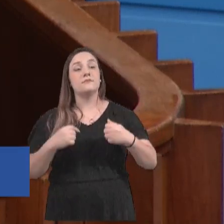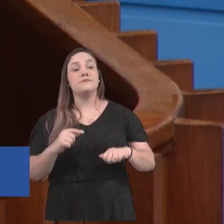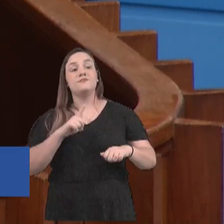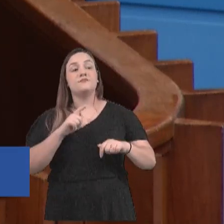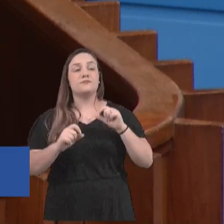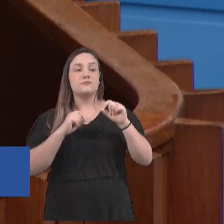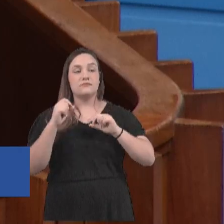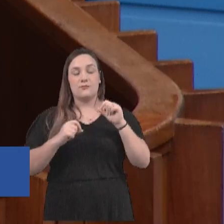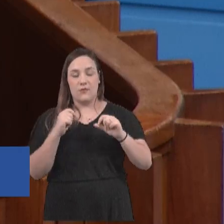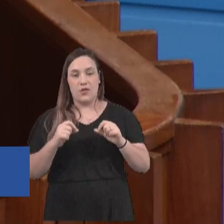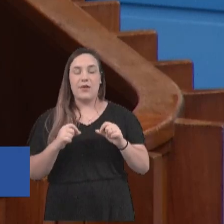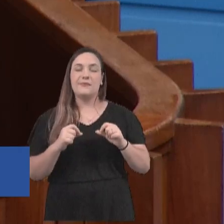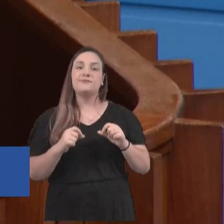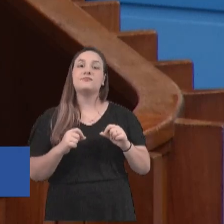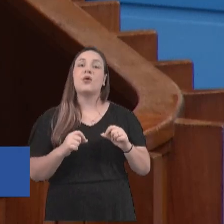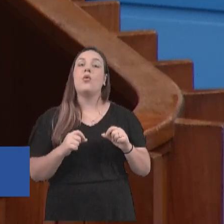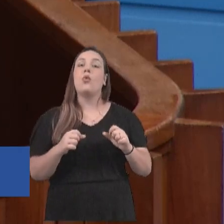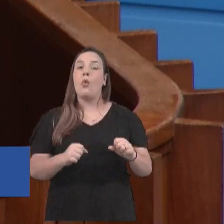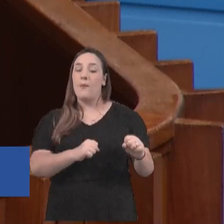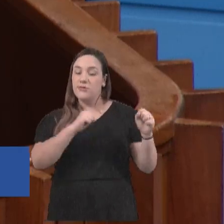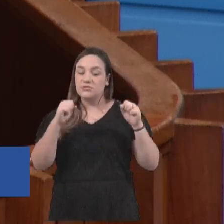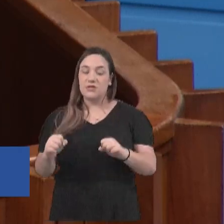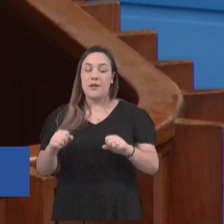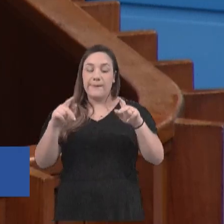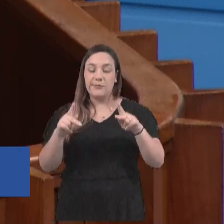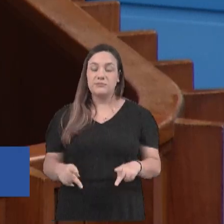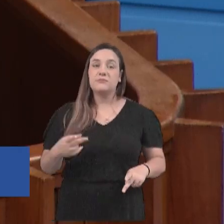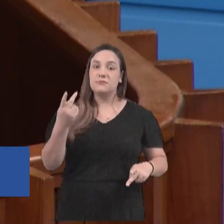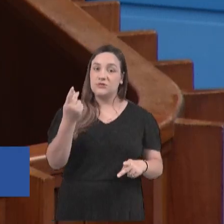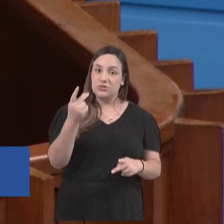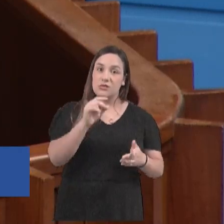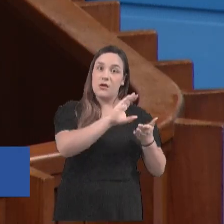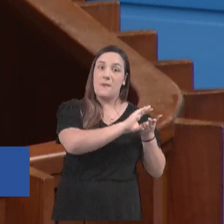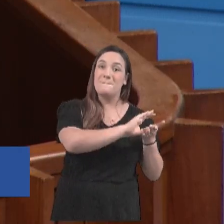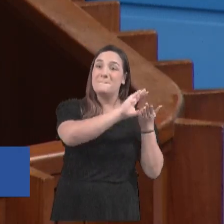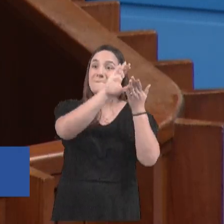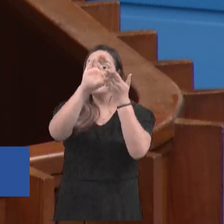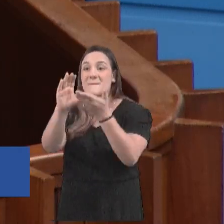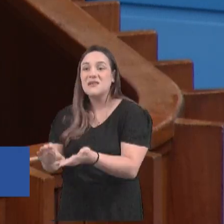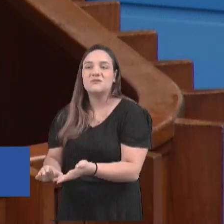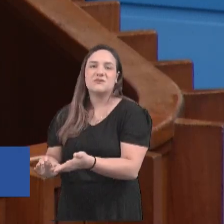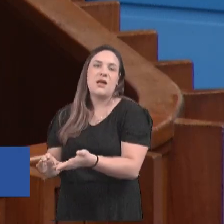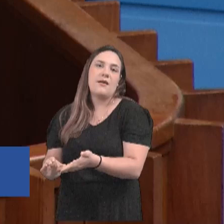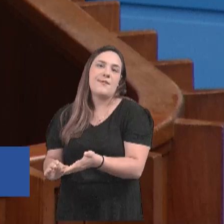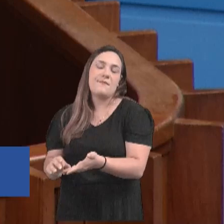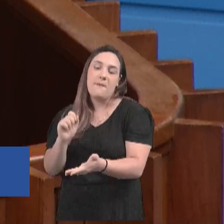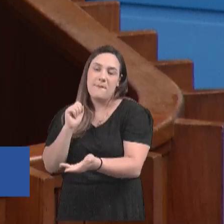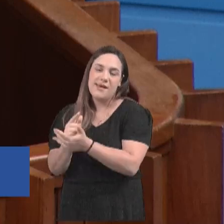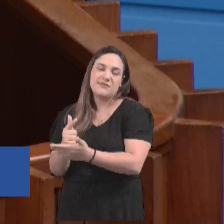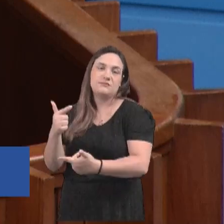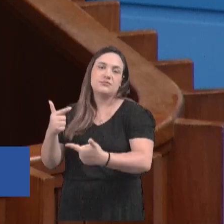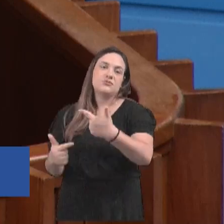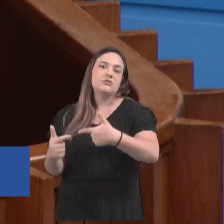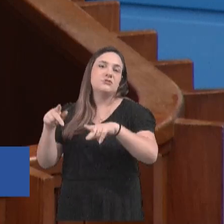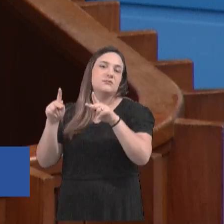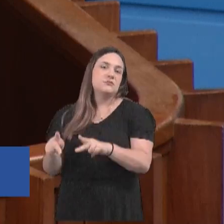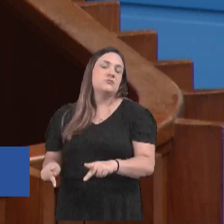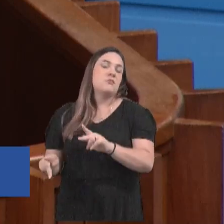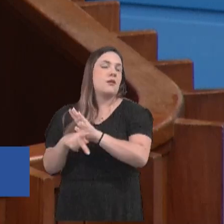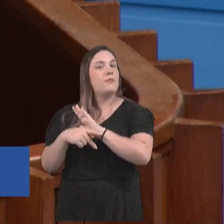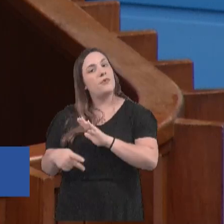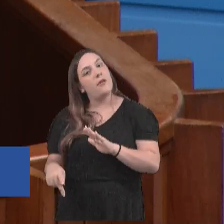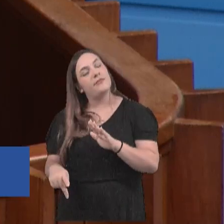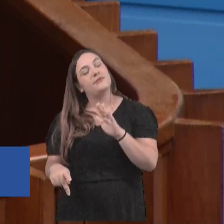financiamento público em relação às políticas públicas de enfrentamento à violência contra as mulheres. E ontem nós